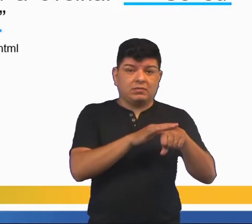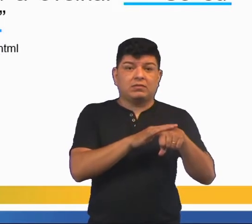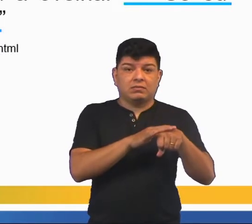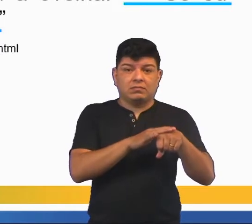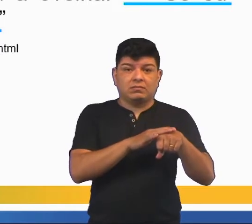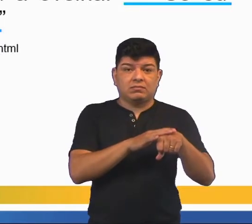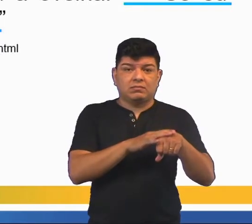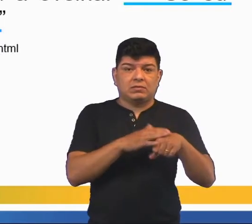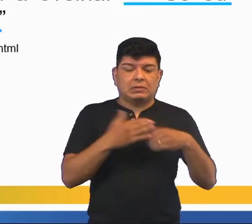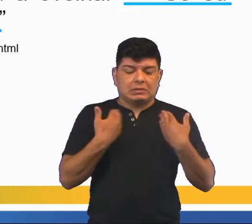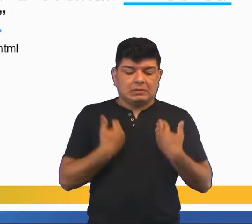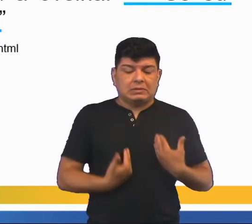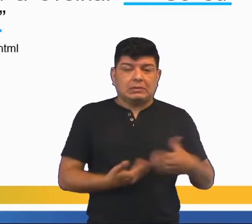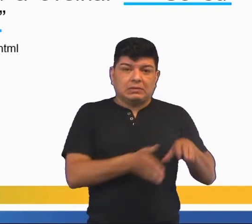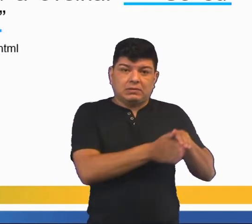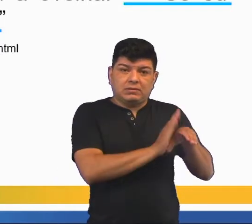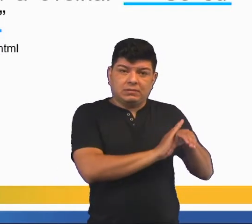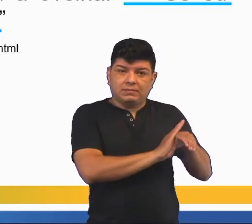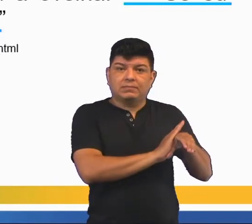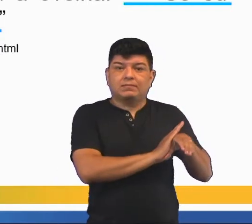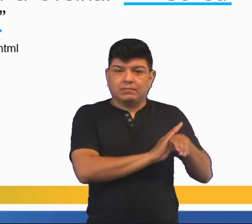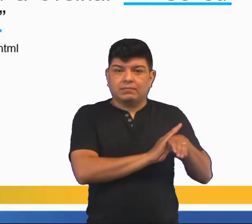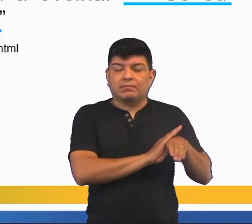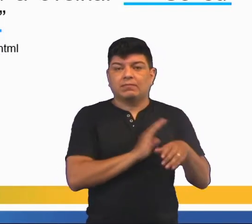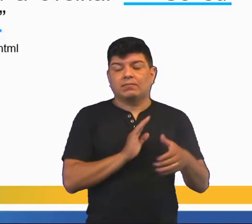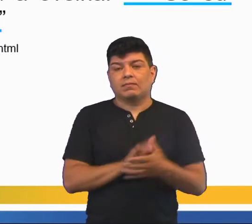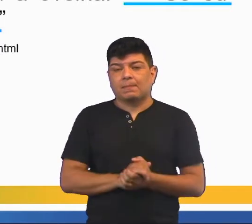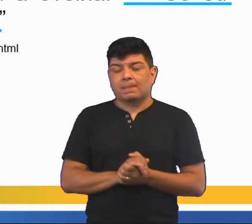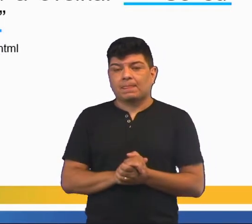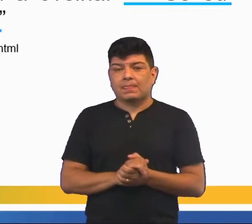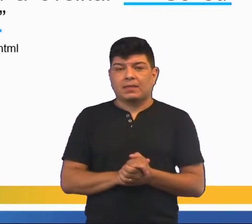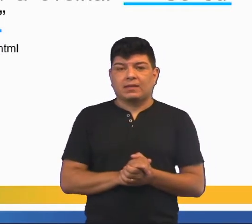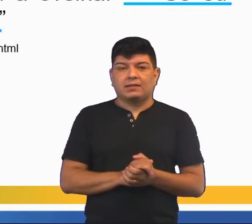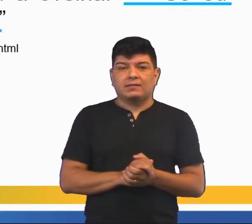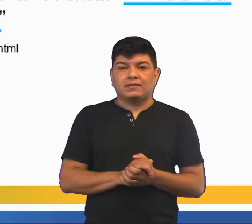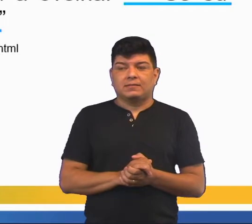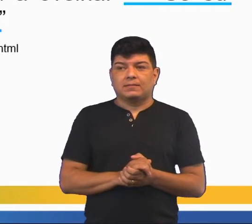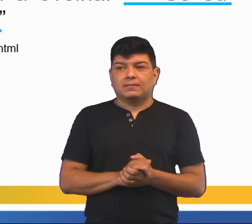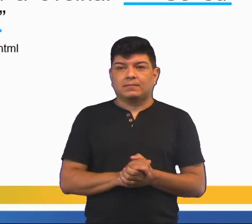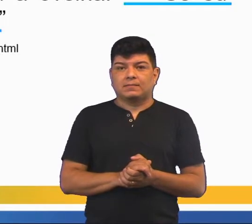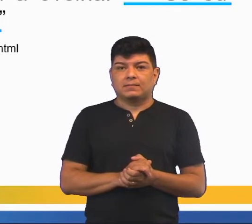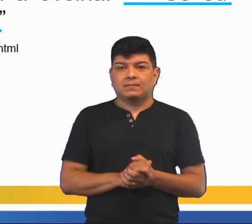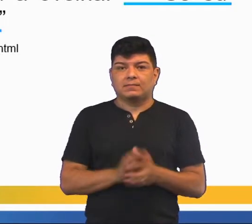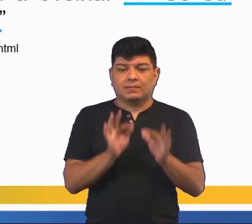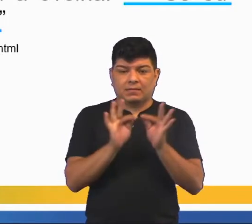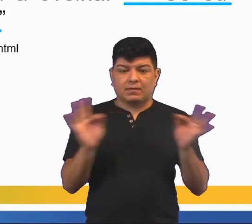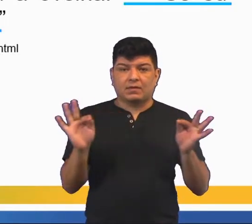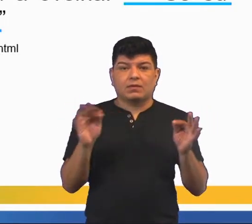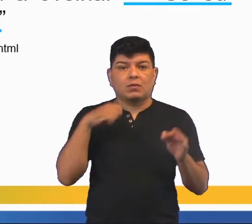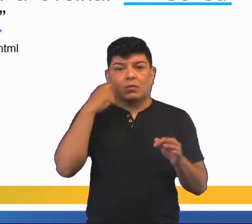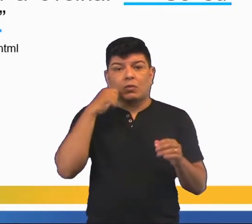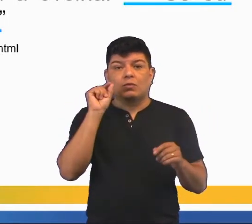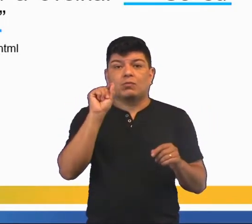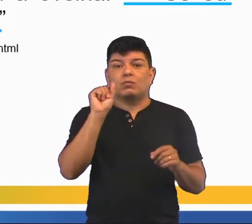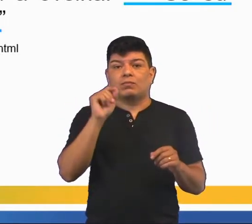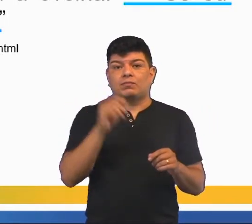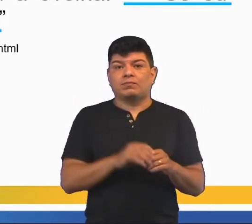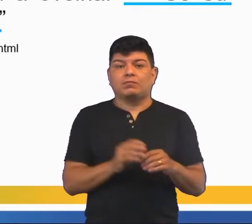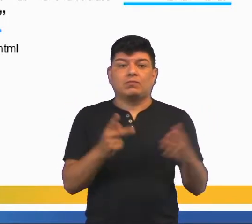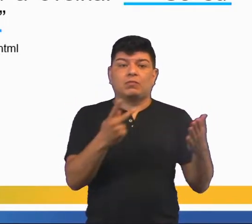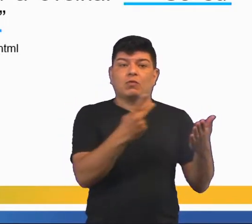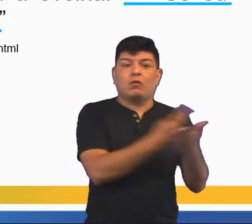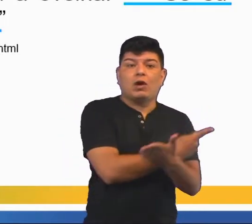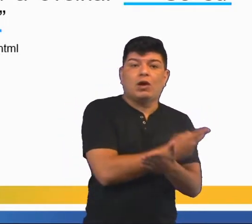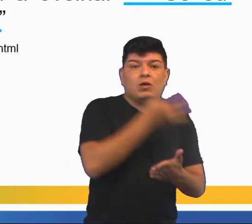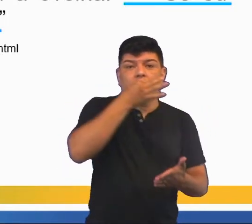bastante alquebrado em sua toca. Quando eu estou me referindo nessa frase, o autor está falando um